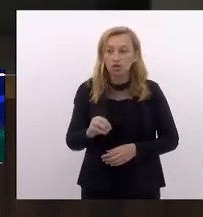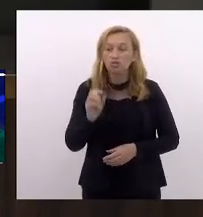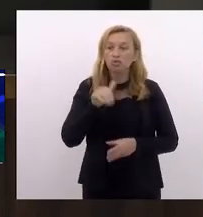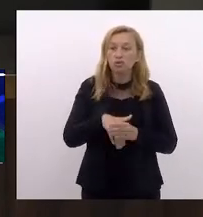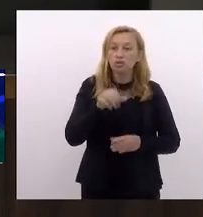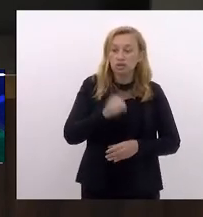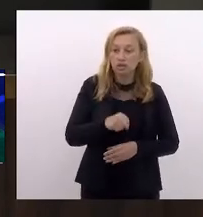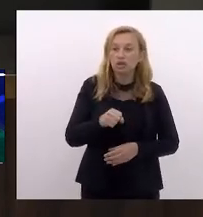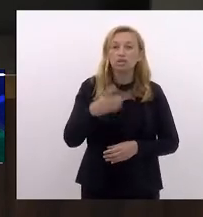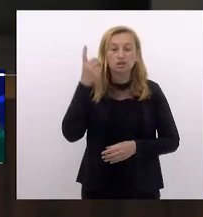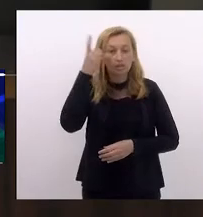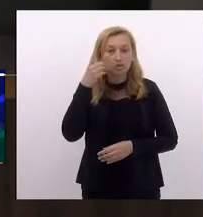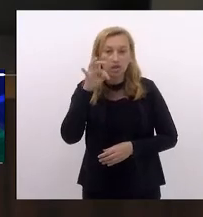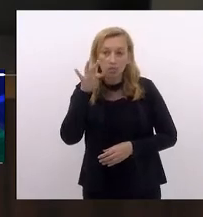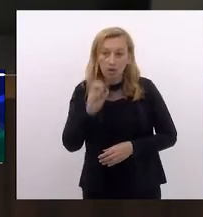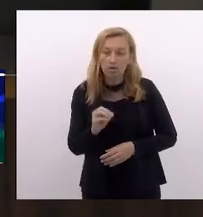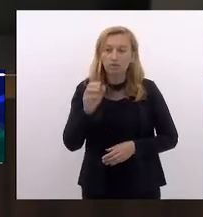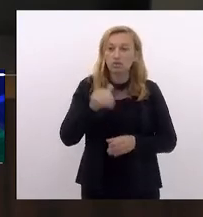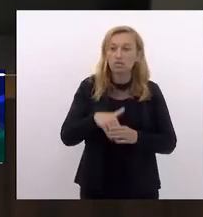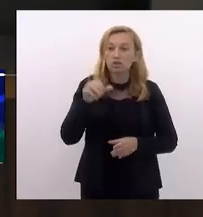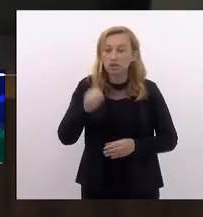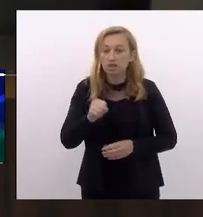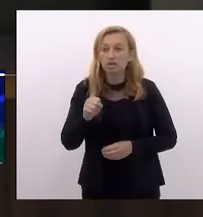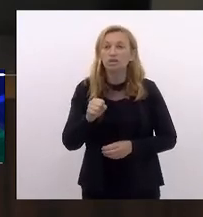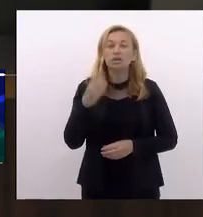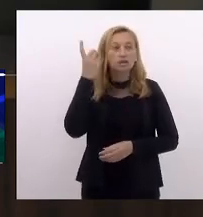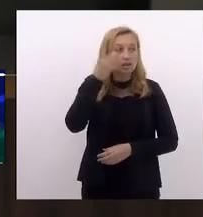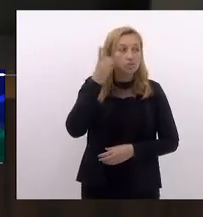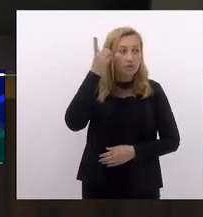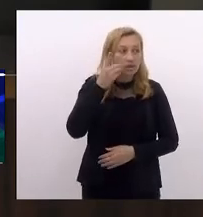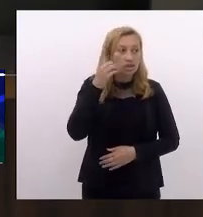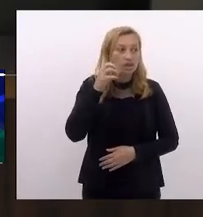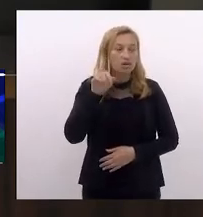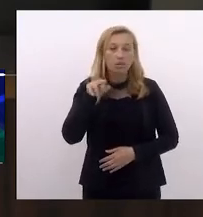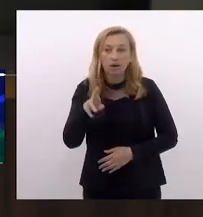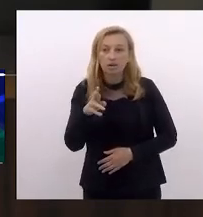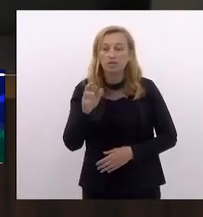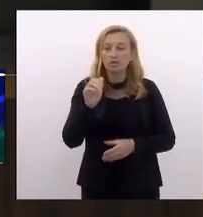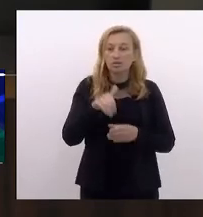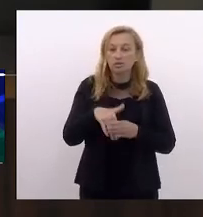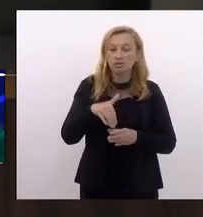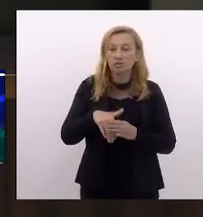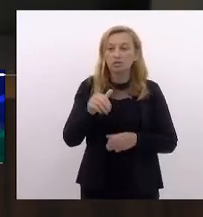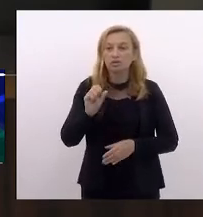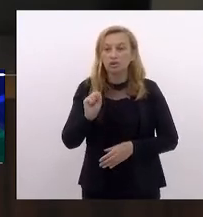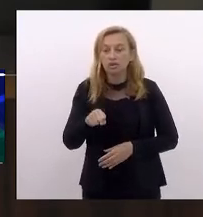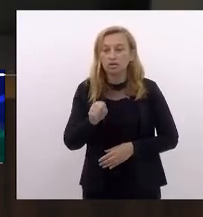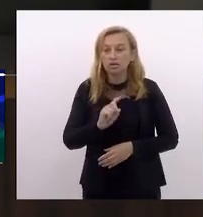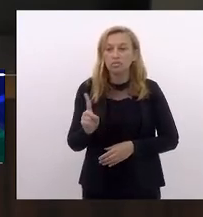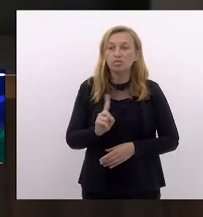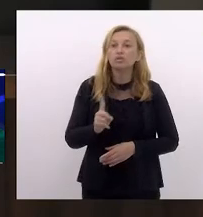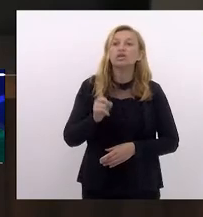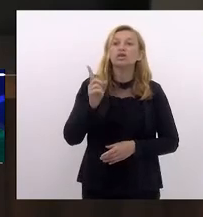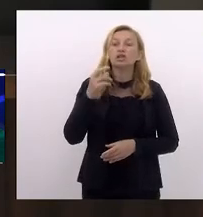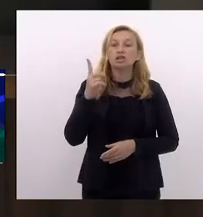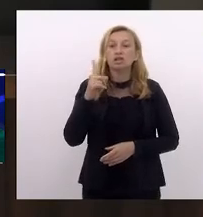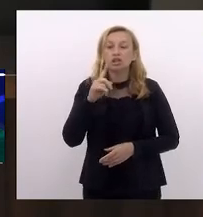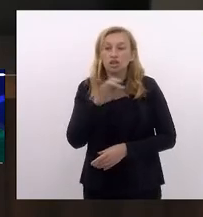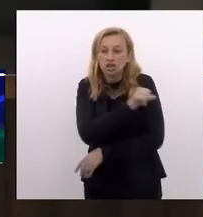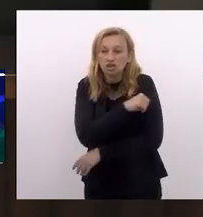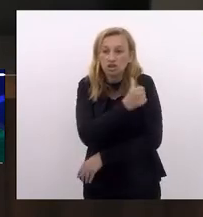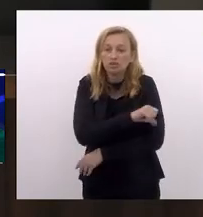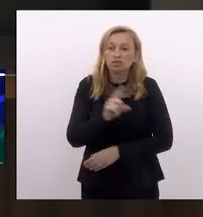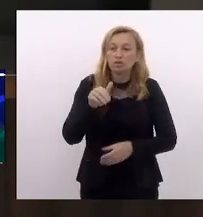Lins Voltou sim Deputado deodalto Voltou sim ele tá dando uma marcou ele voltou não deputada enfermeira Rejane Voltou não